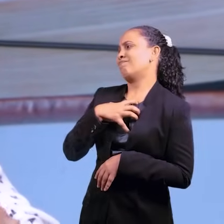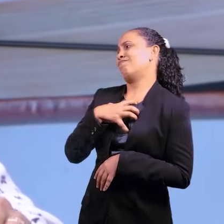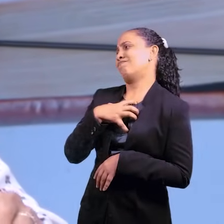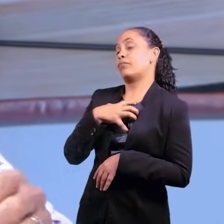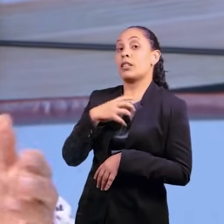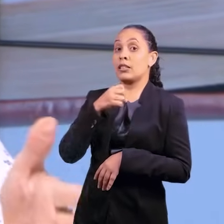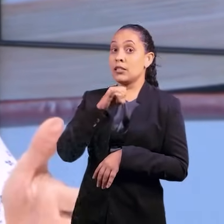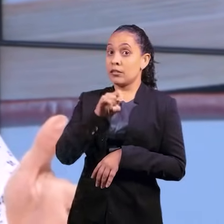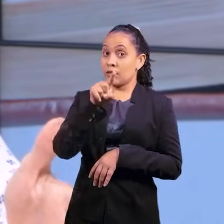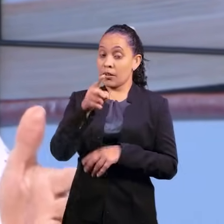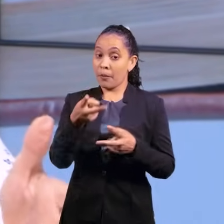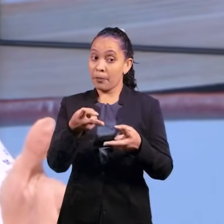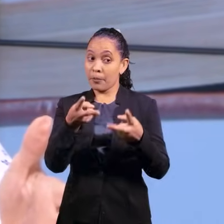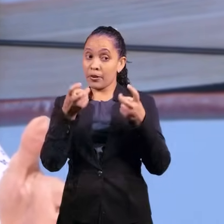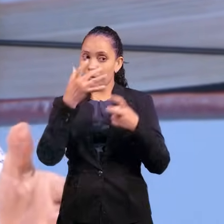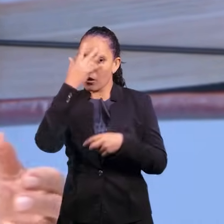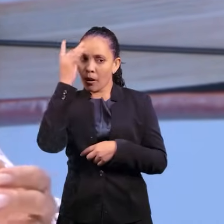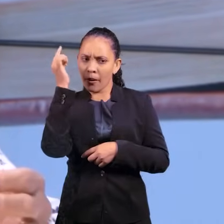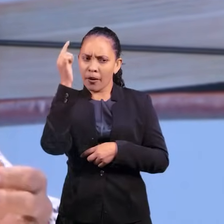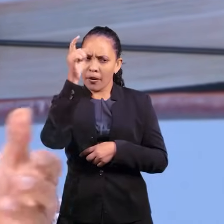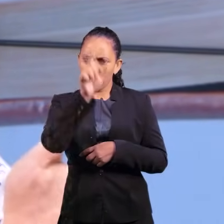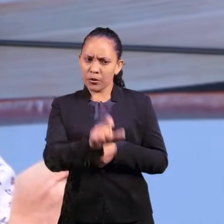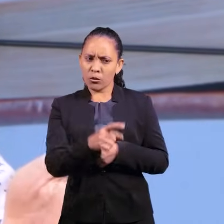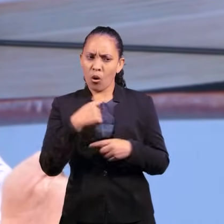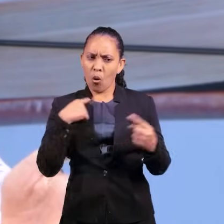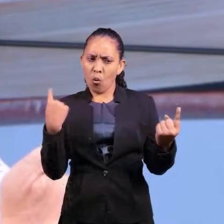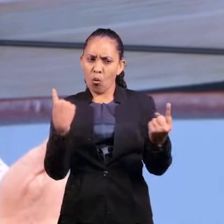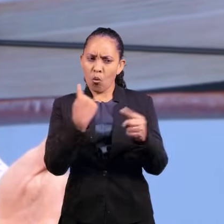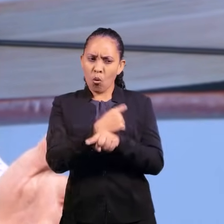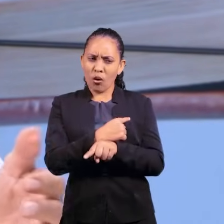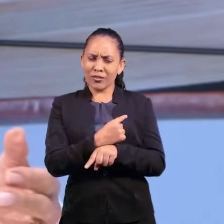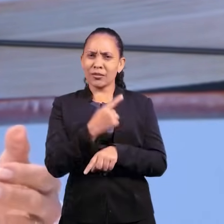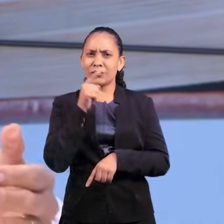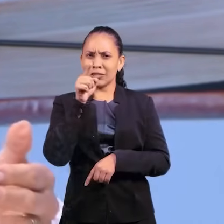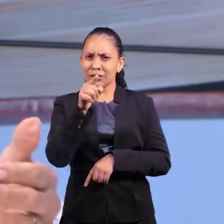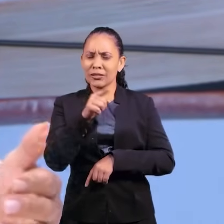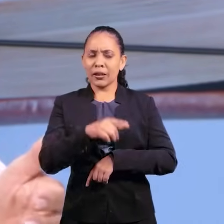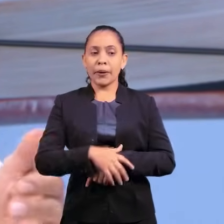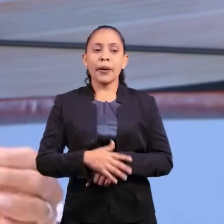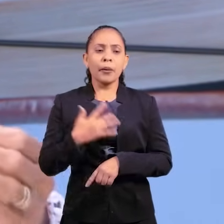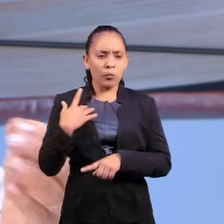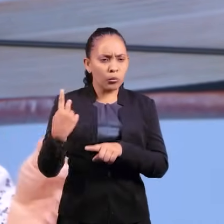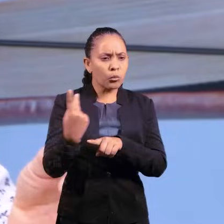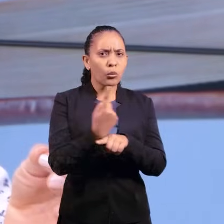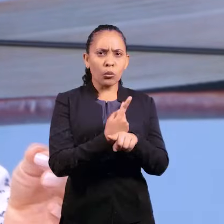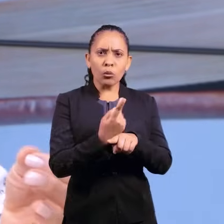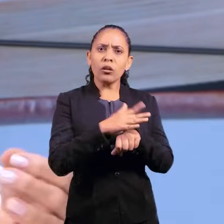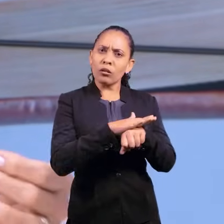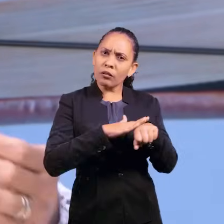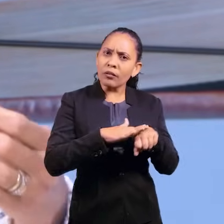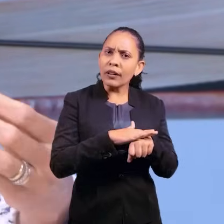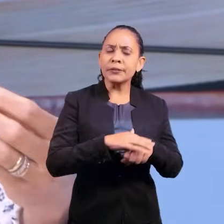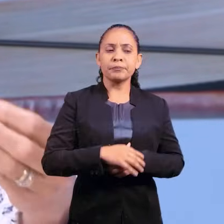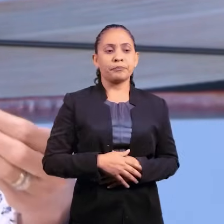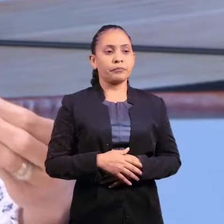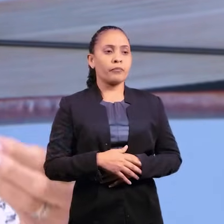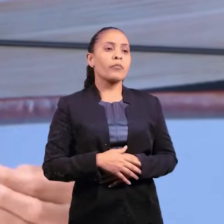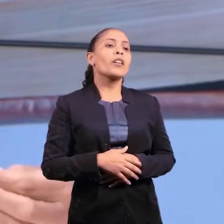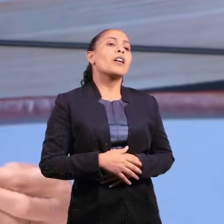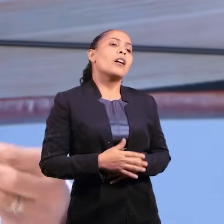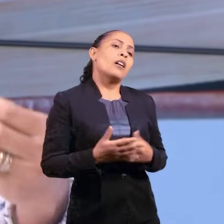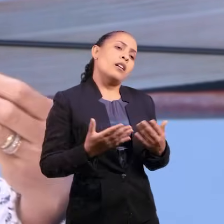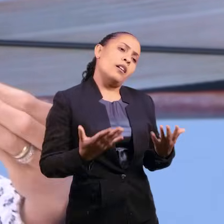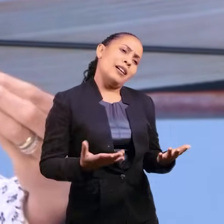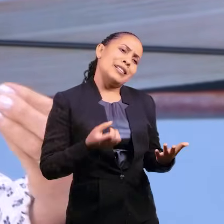algum irmão tem alguma coisa contra você, procura o irmão. E é assim mesmo, ó, meu